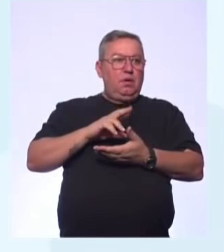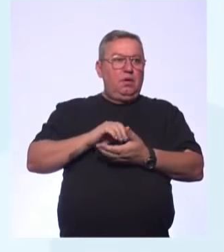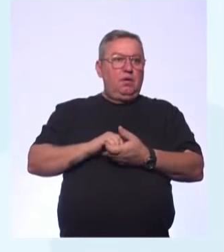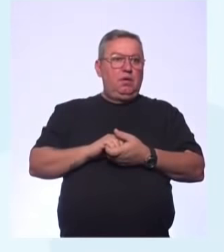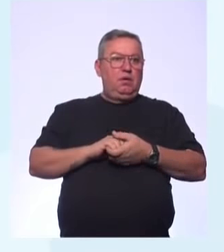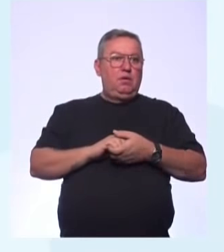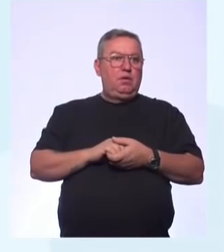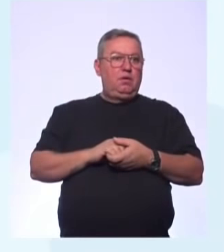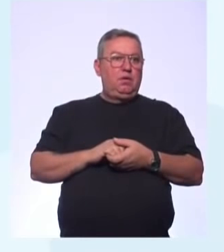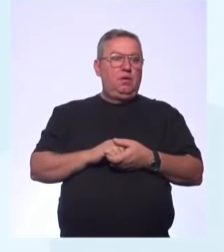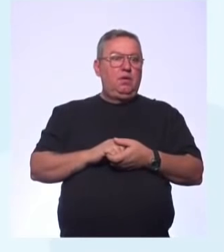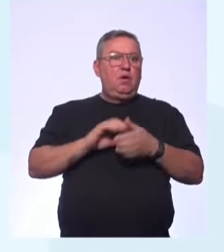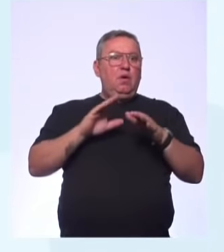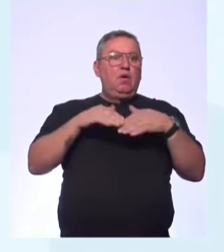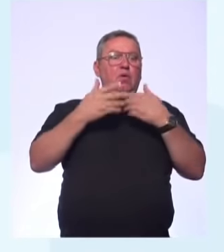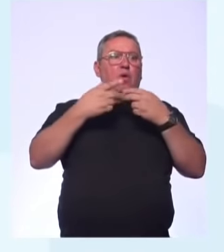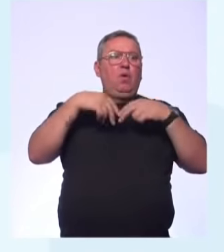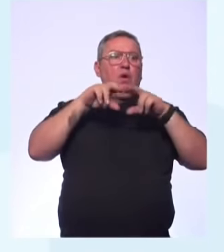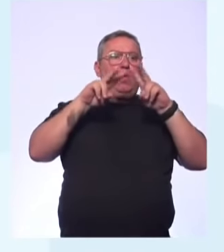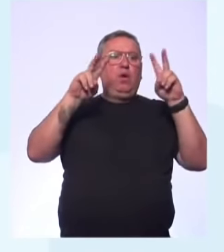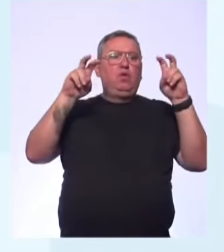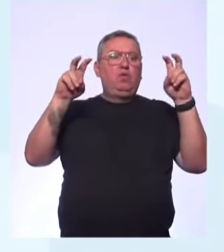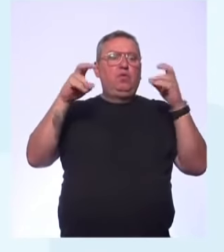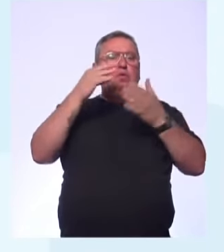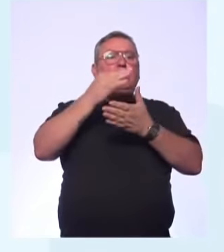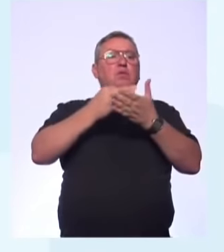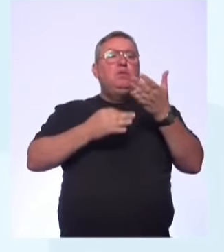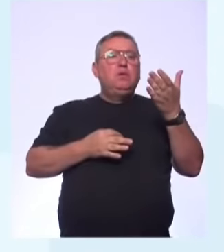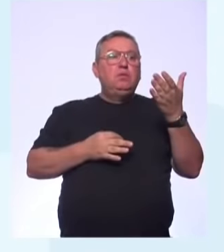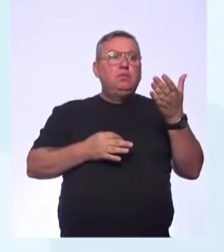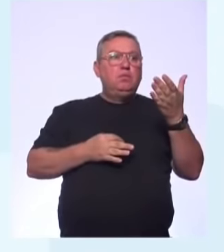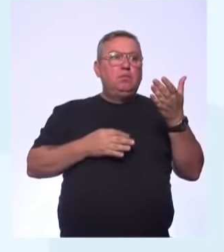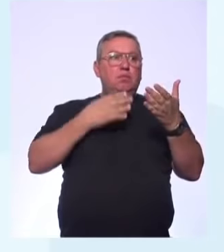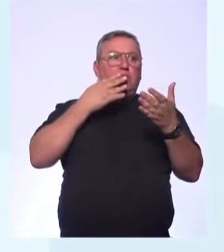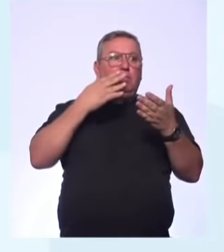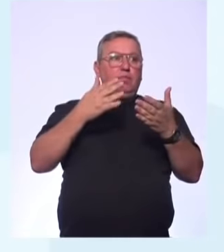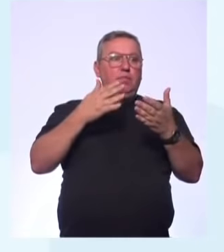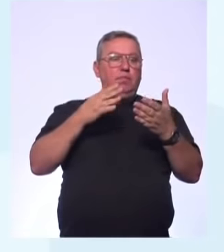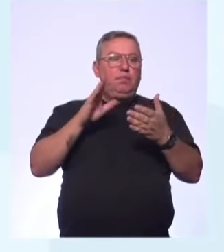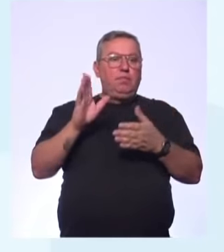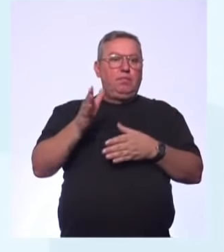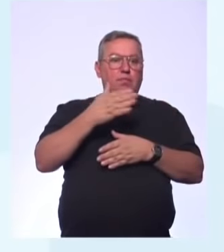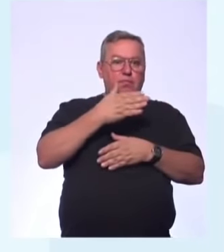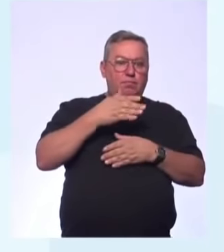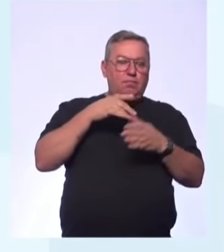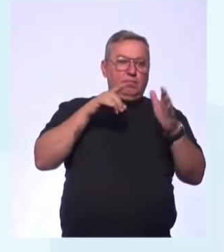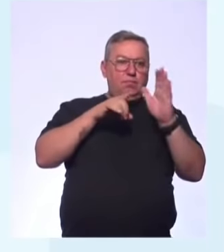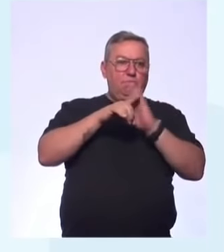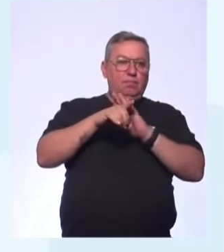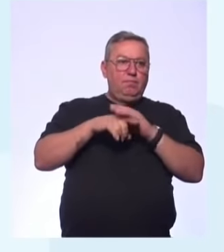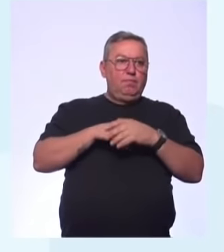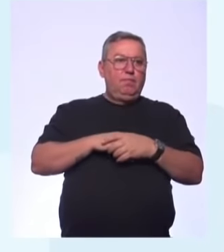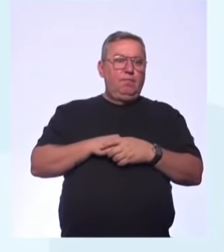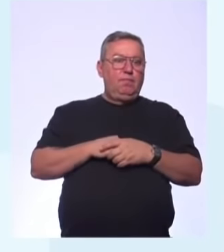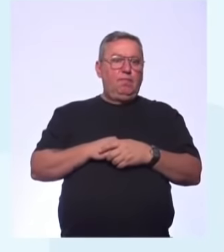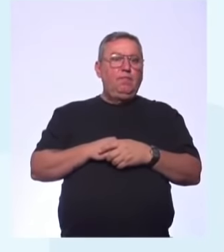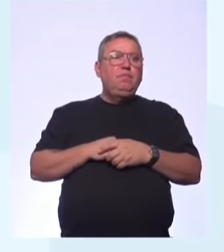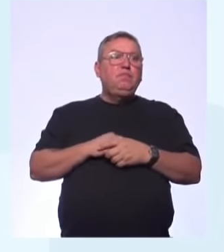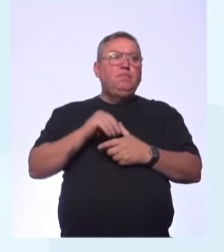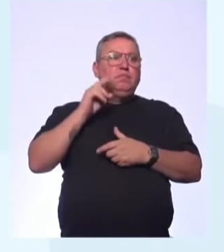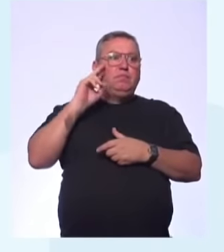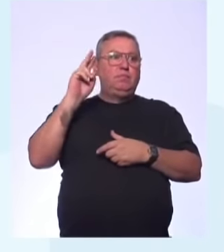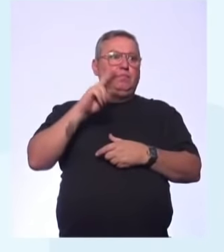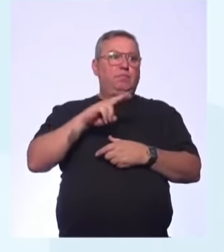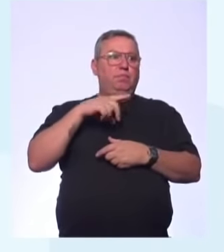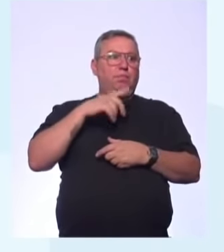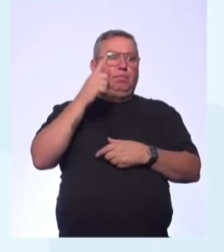it about? Qual é o assunto desse texto, tá? Vou pedir para o diretor pôr a próxima pergunta. Para vocês olharem, vocês